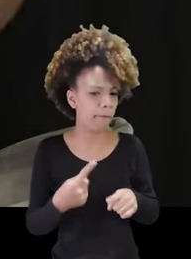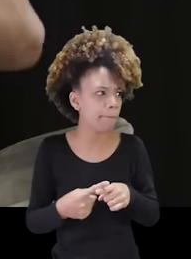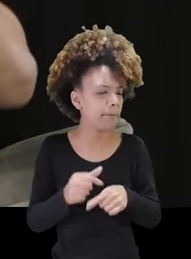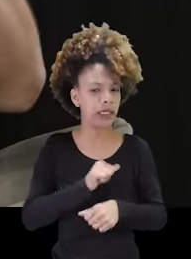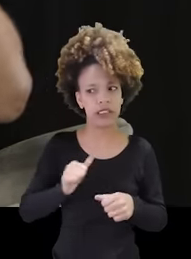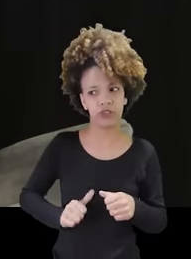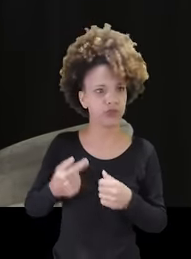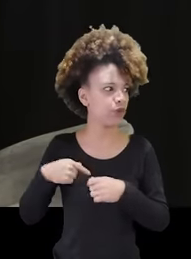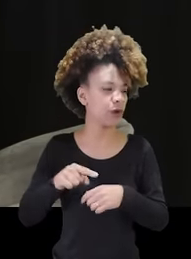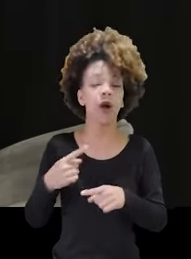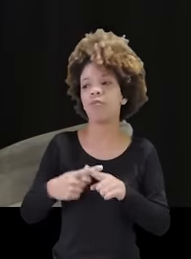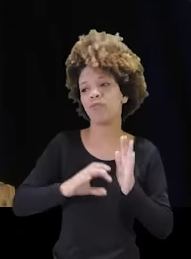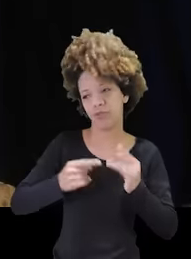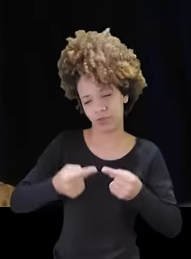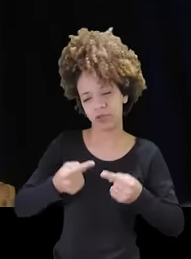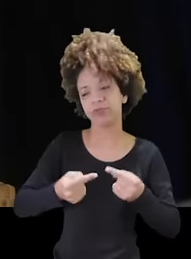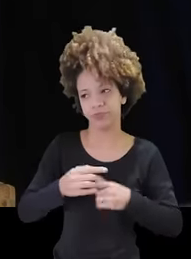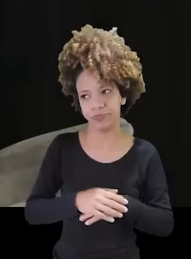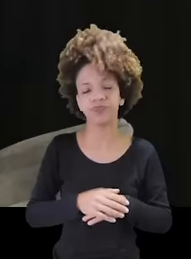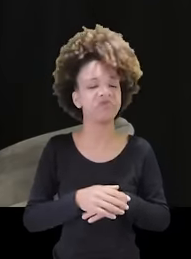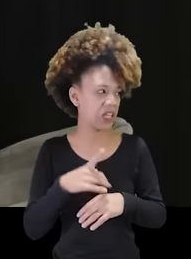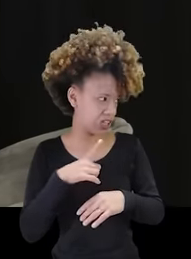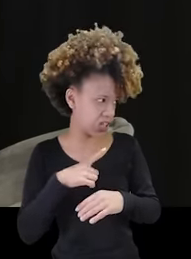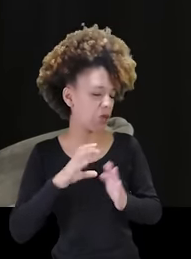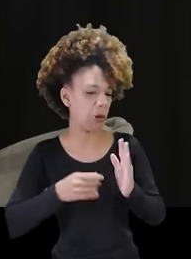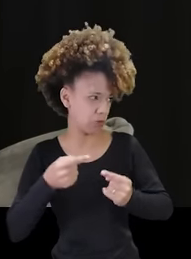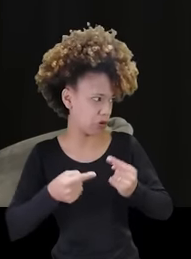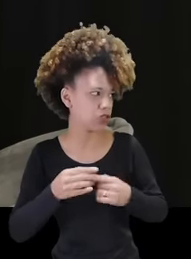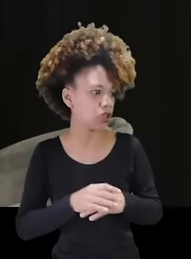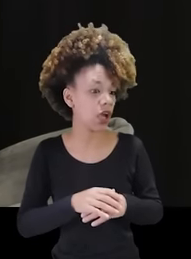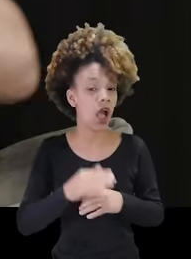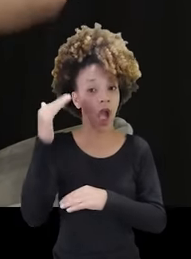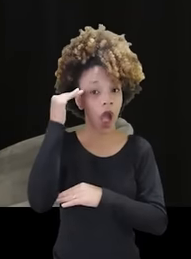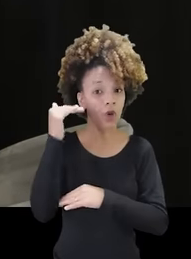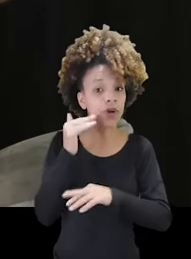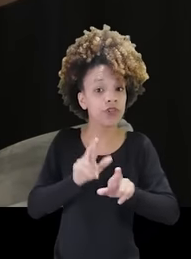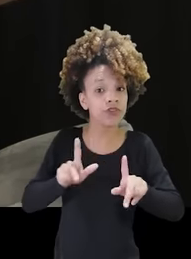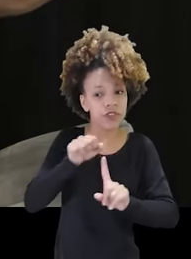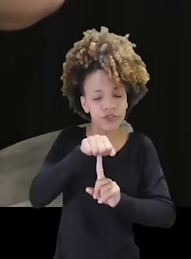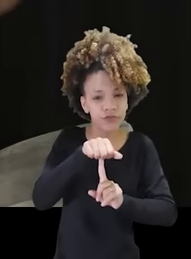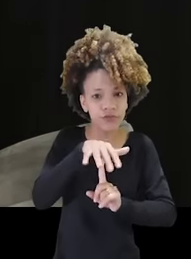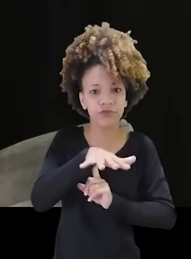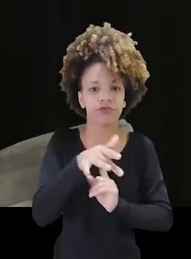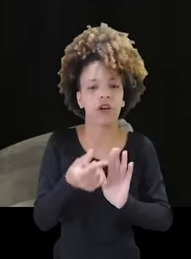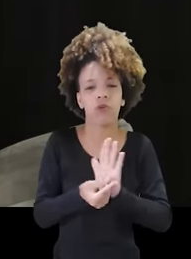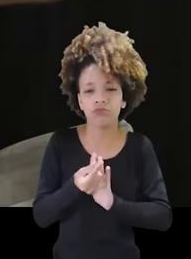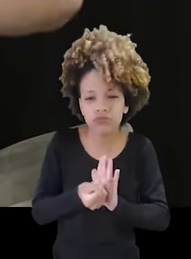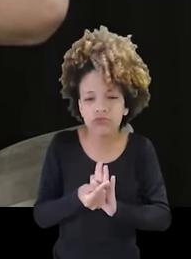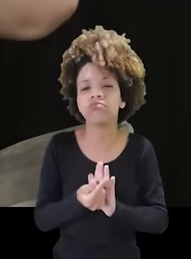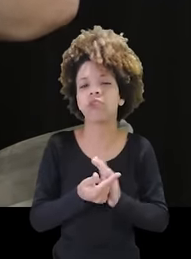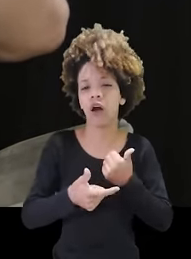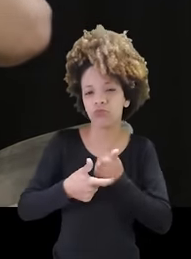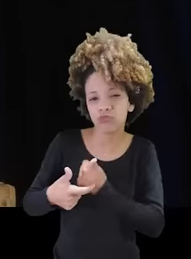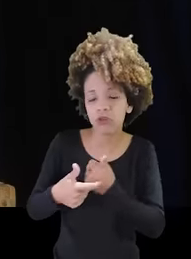eu falei agora eu não posso entrar mais aqui por causa da política tem uma política lá que não pode a coré não é ao contrário ela gosta expandir o Gangnam Style